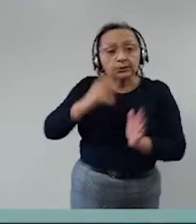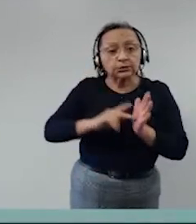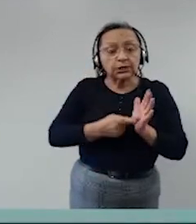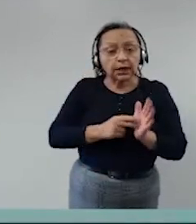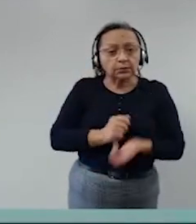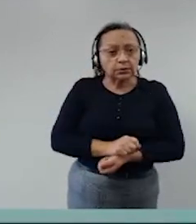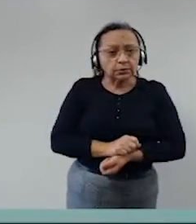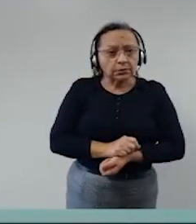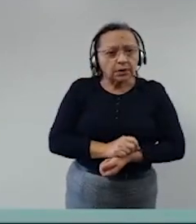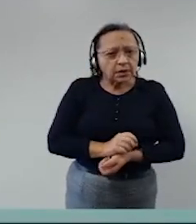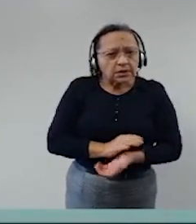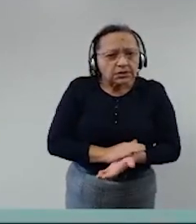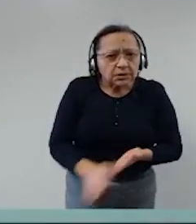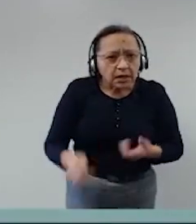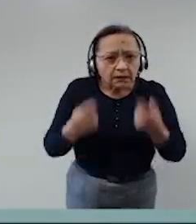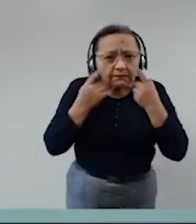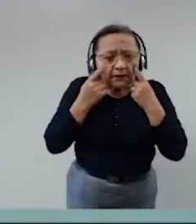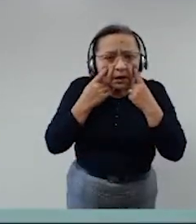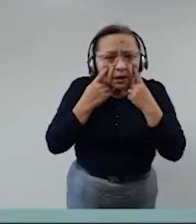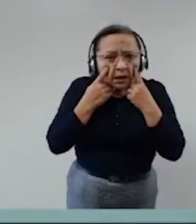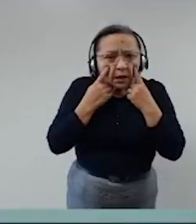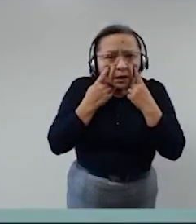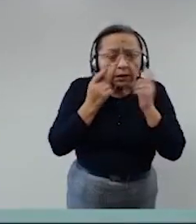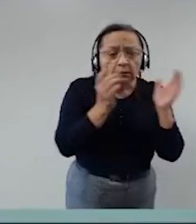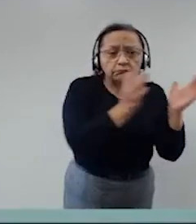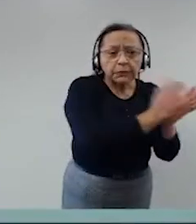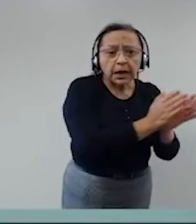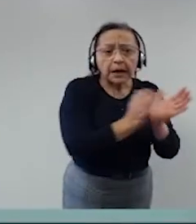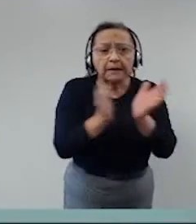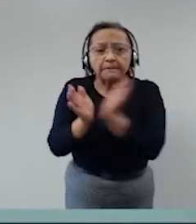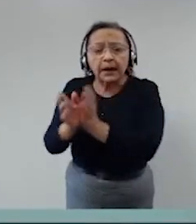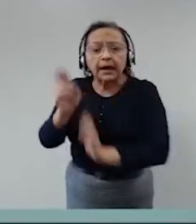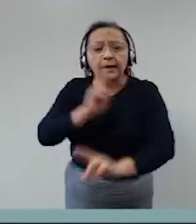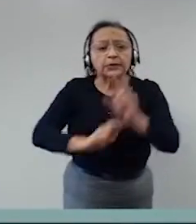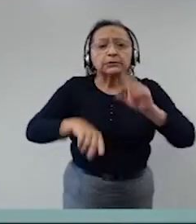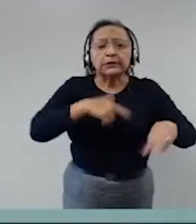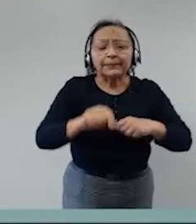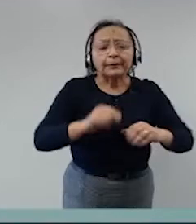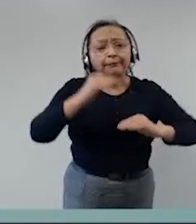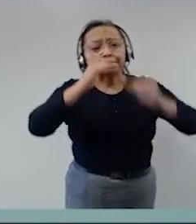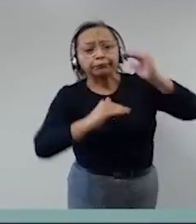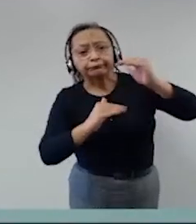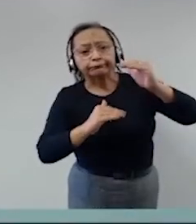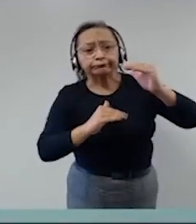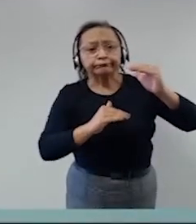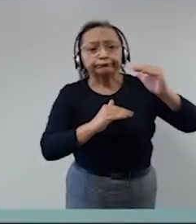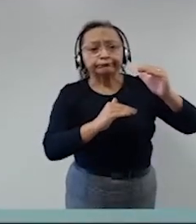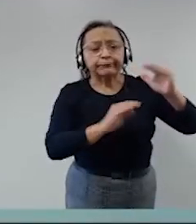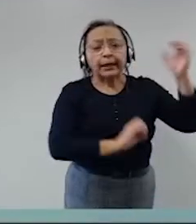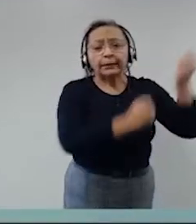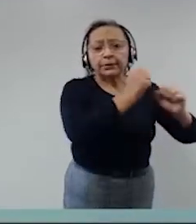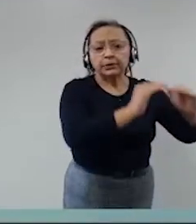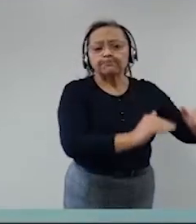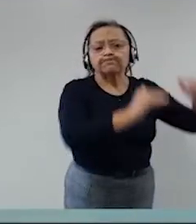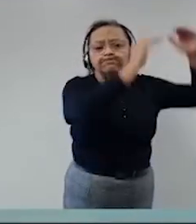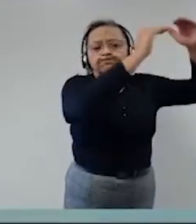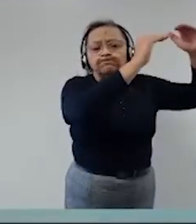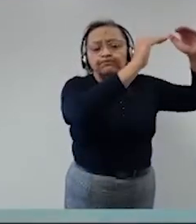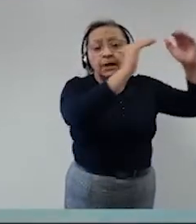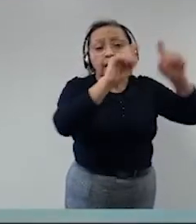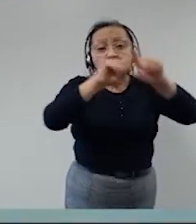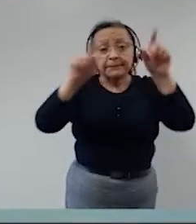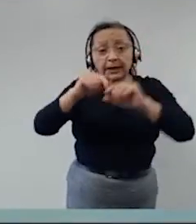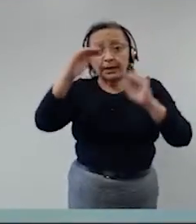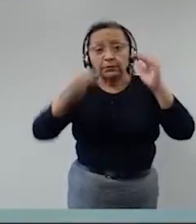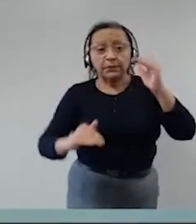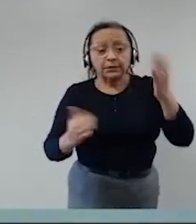na relação de trabalho, elas são desiguais, a relação é assimétrica, e não poderia jamais, sob